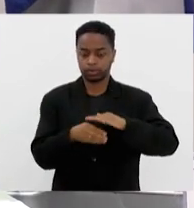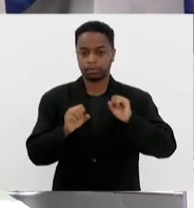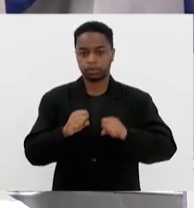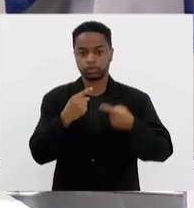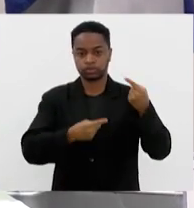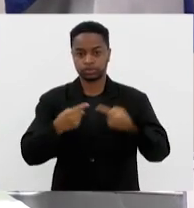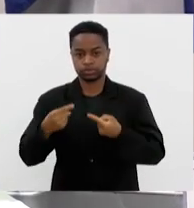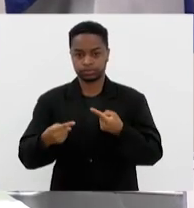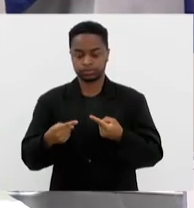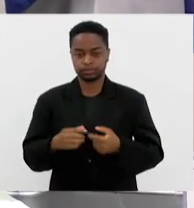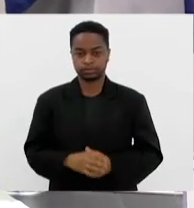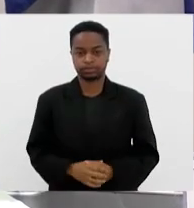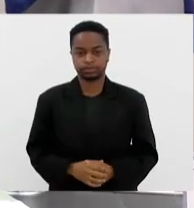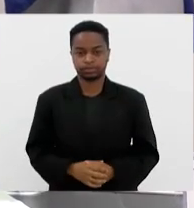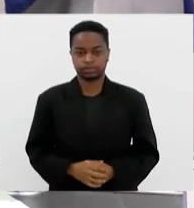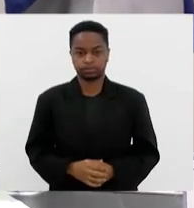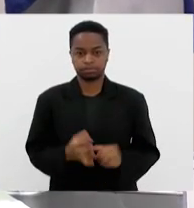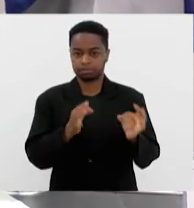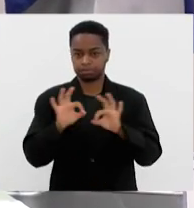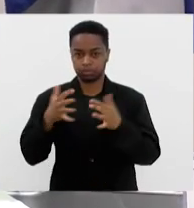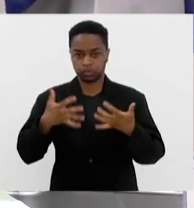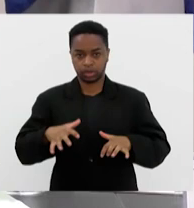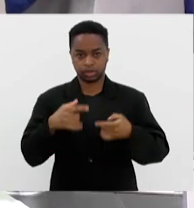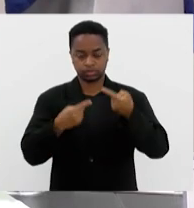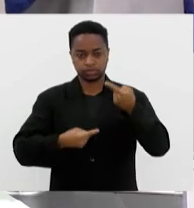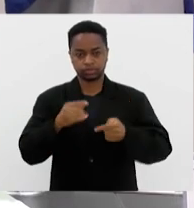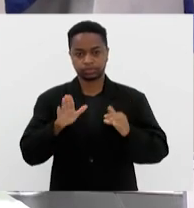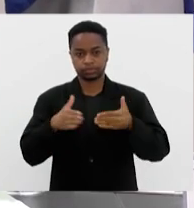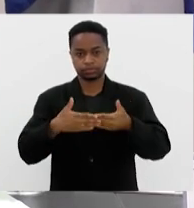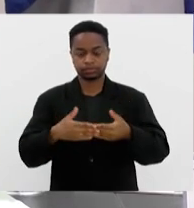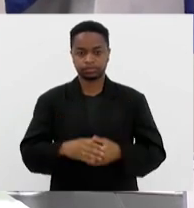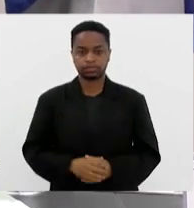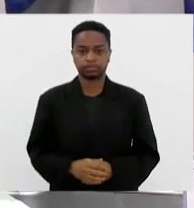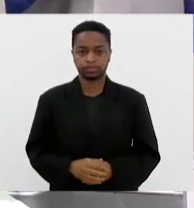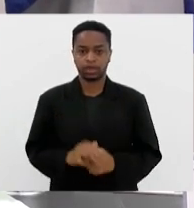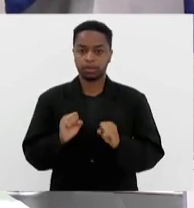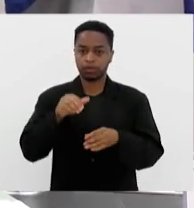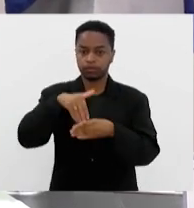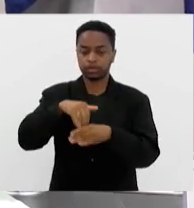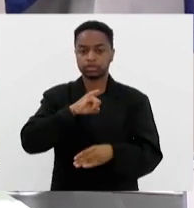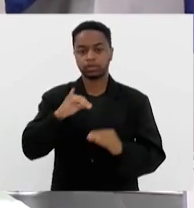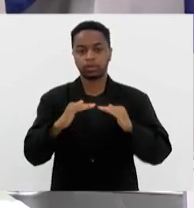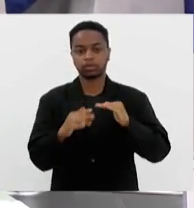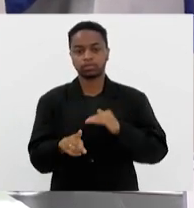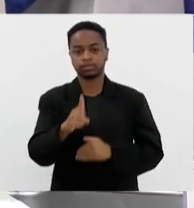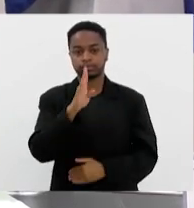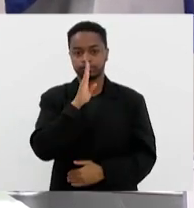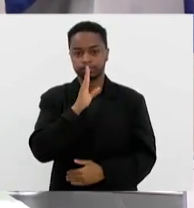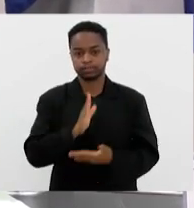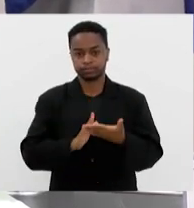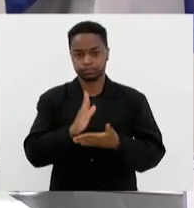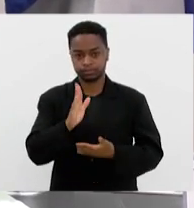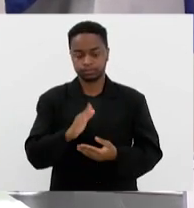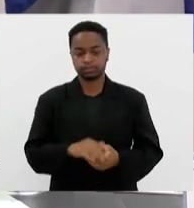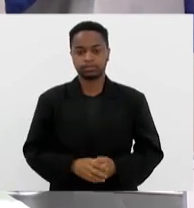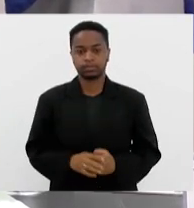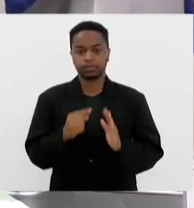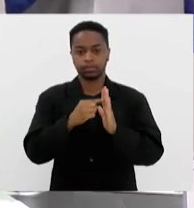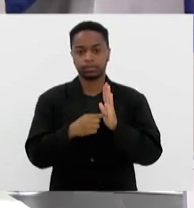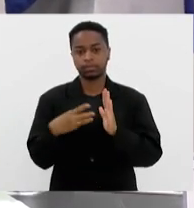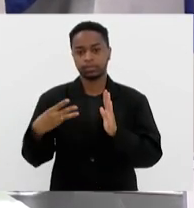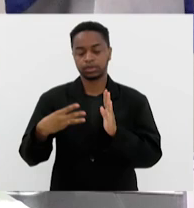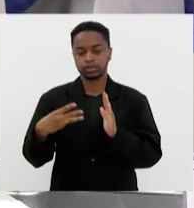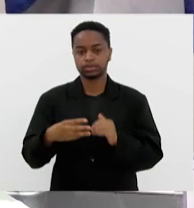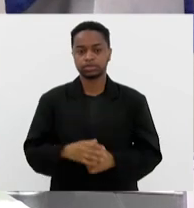discussão. Não havendo quem queira discutir, encerrada a discussão. Em votação, senhores que aprovam, permaneçam como estão. Aprovado. Item 3 da pauta, emenda